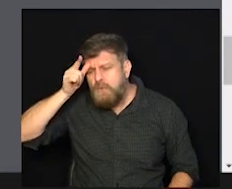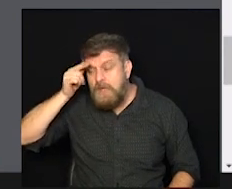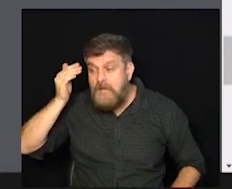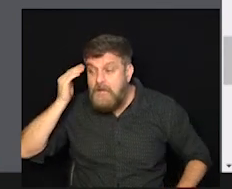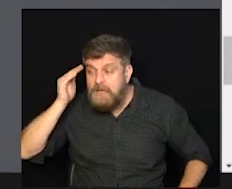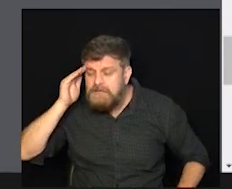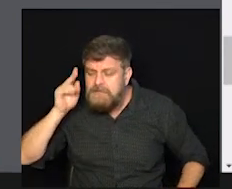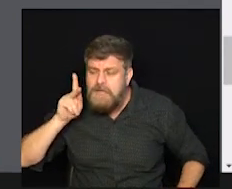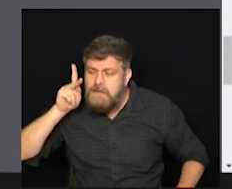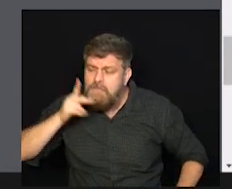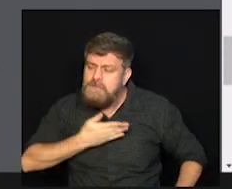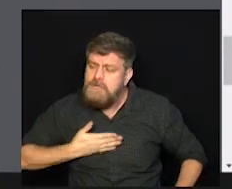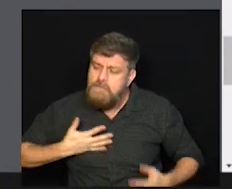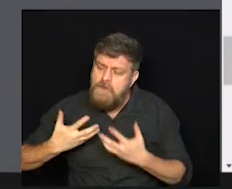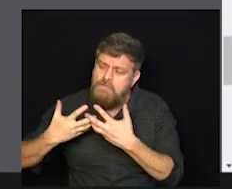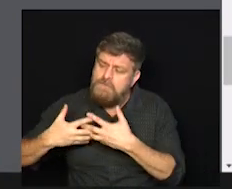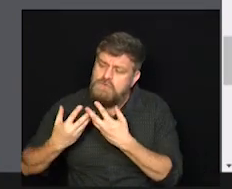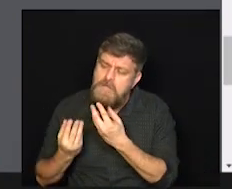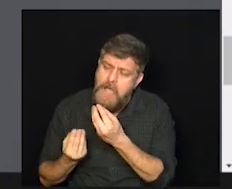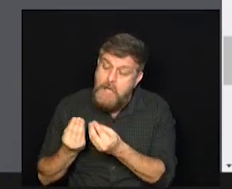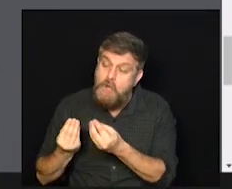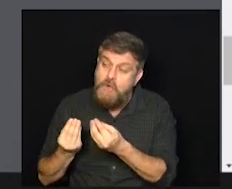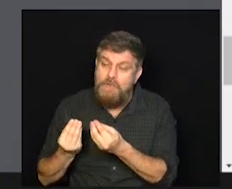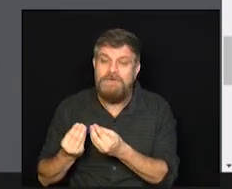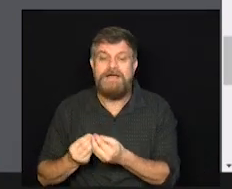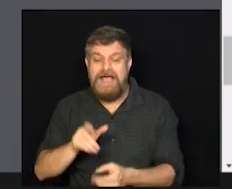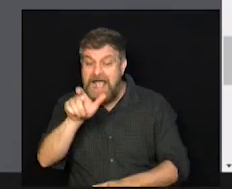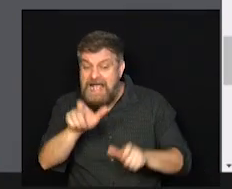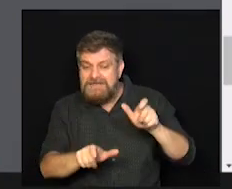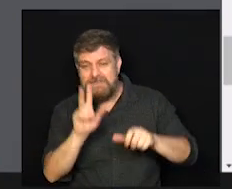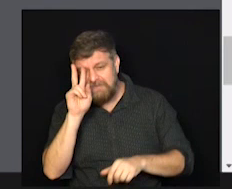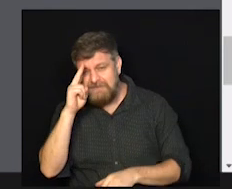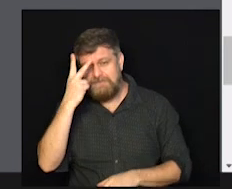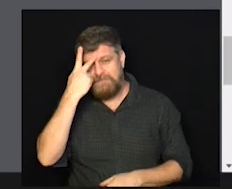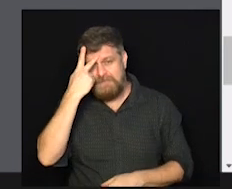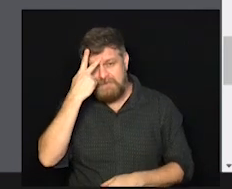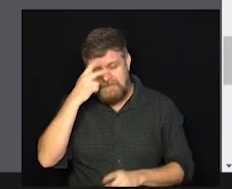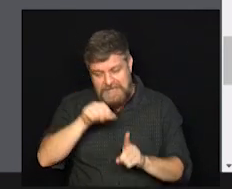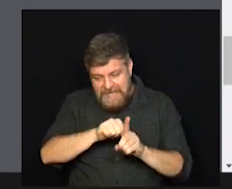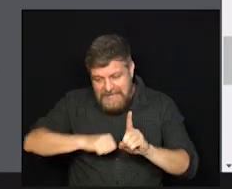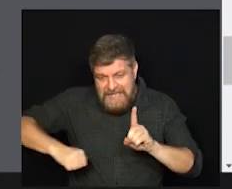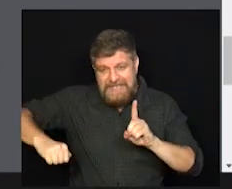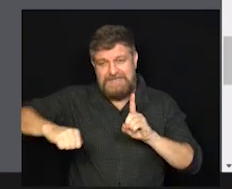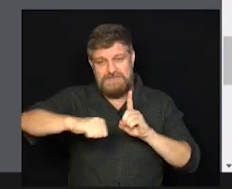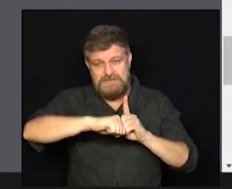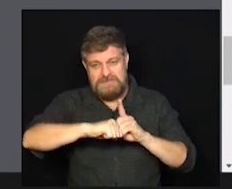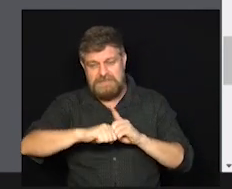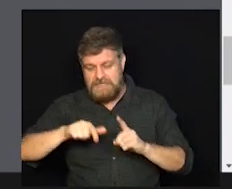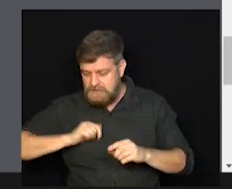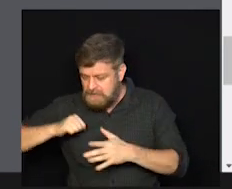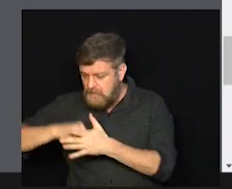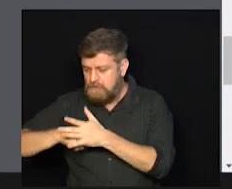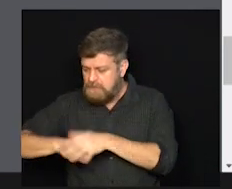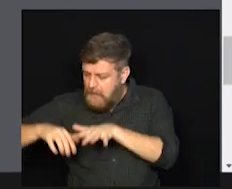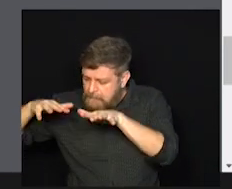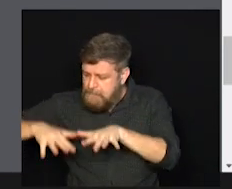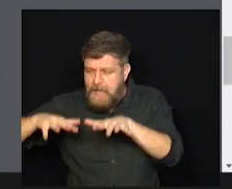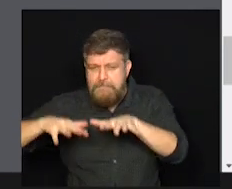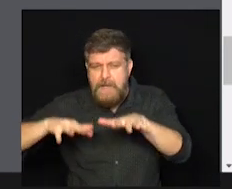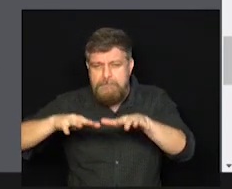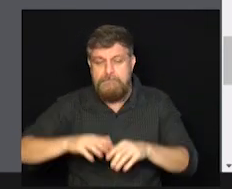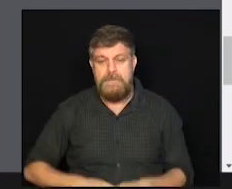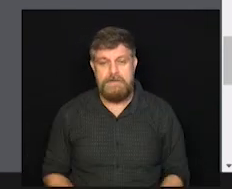públicas. E, paulatinamente, a presença da sociedade e da reivindicação popular. Não trata-se de ver e julgar e